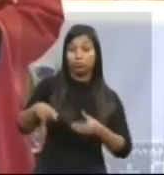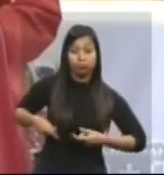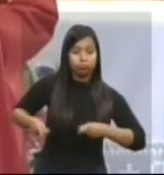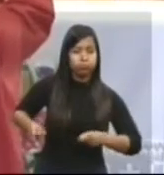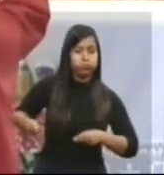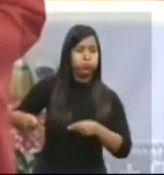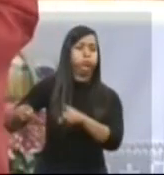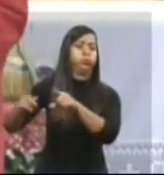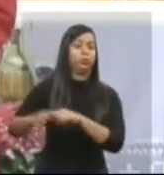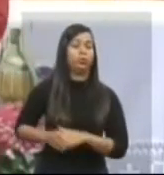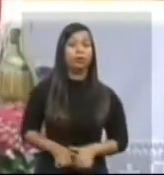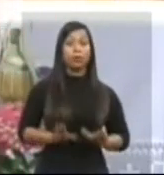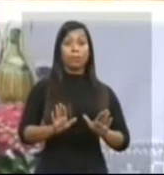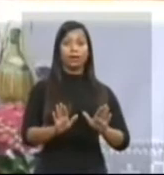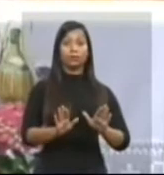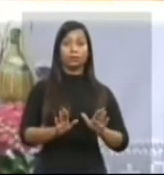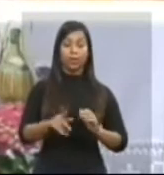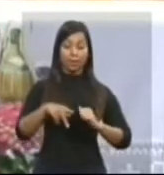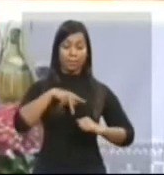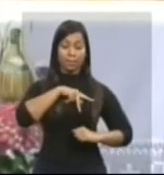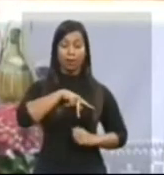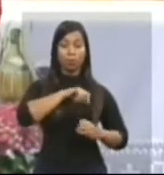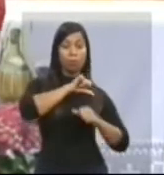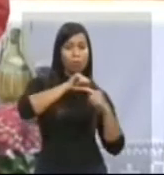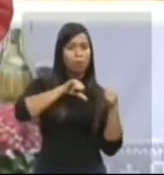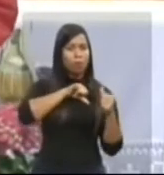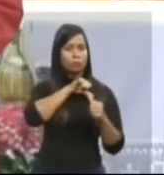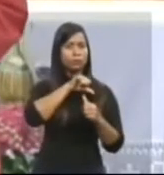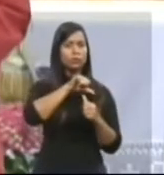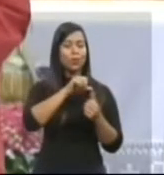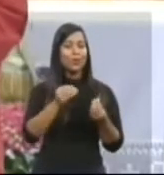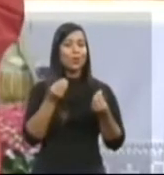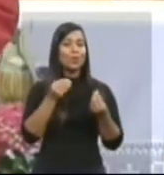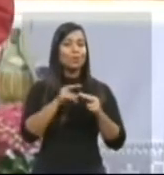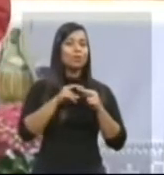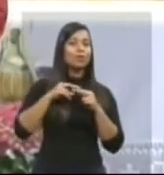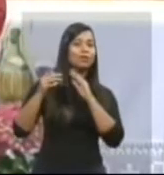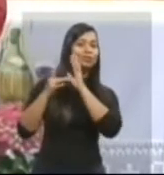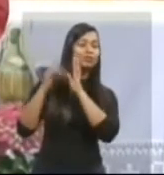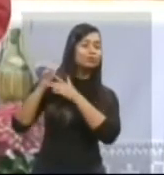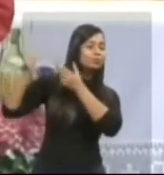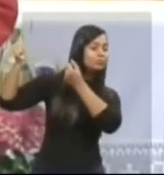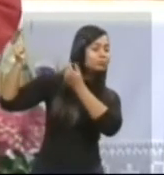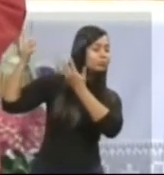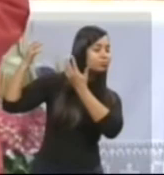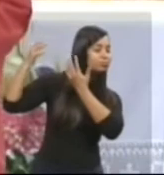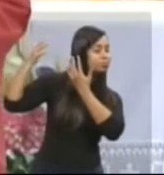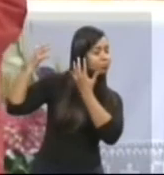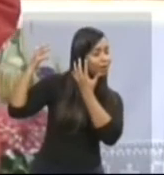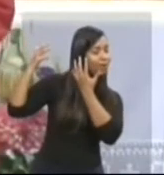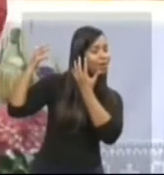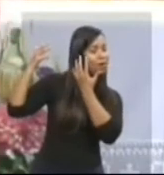igreja, mas se converteu com o toque da graça do Cristo